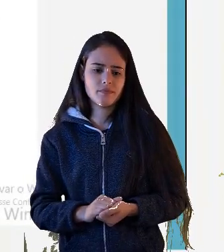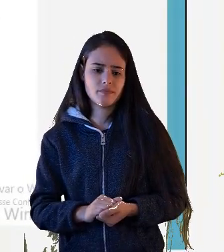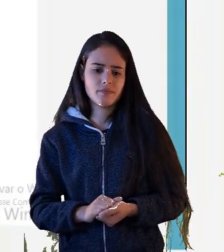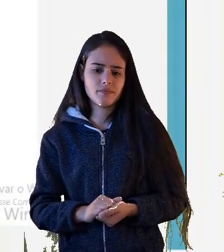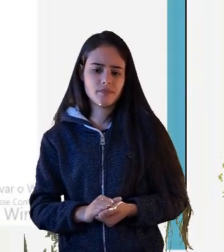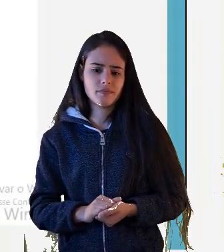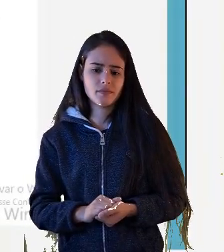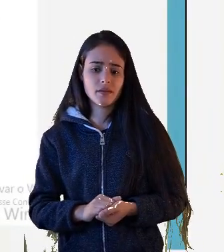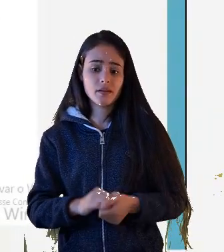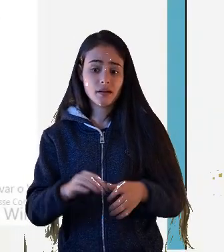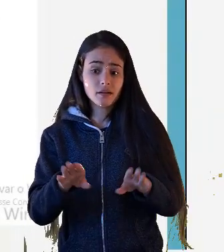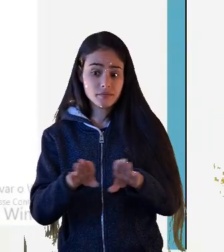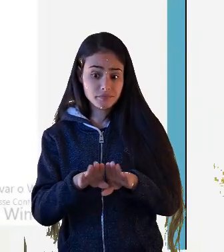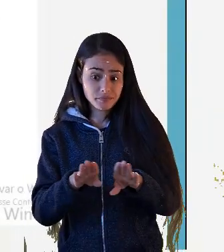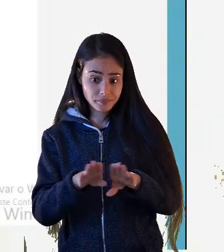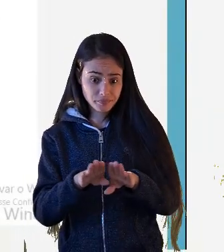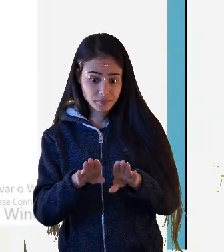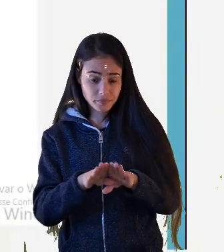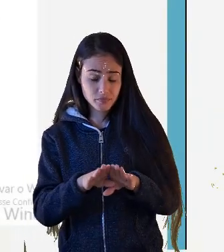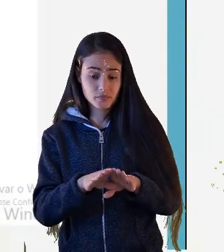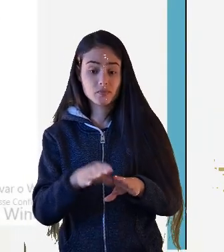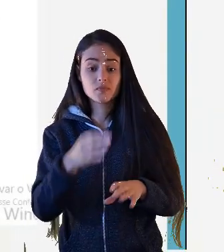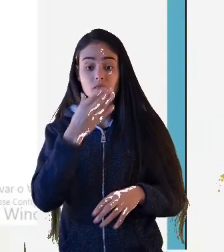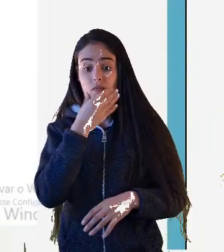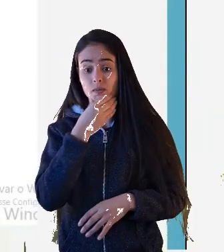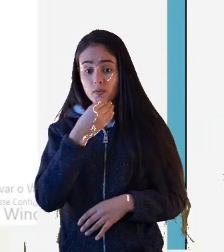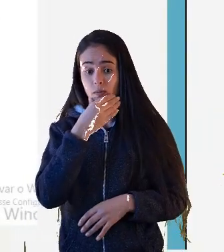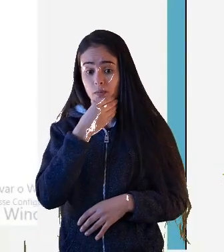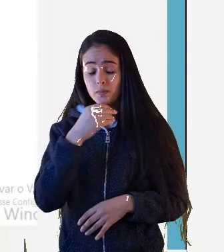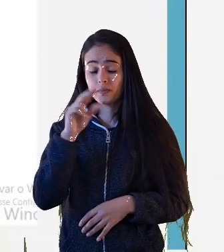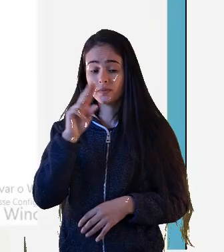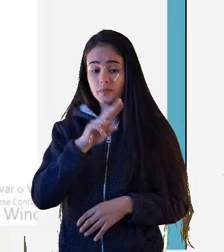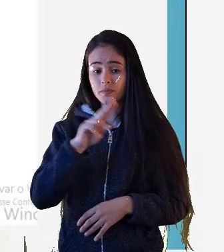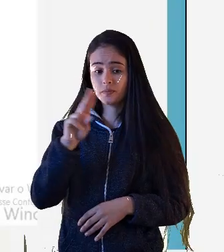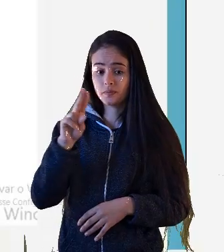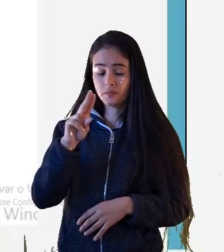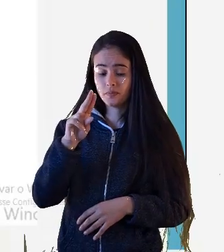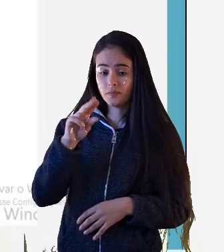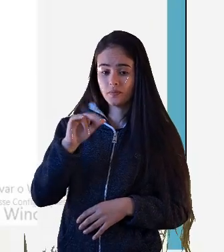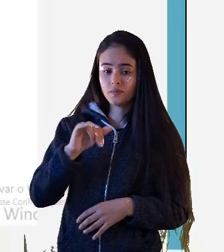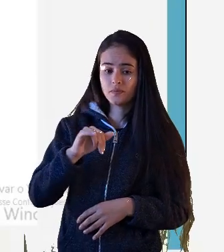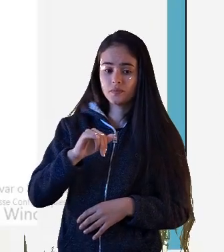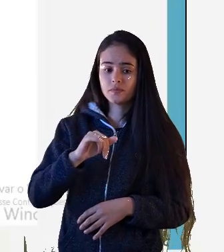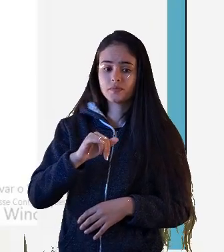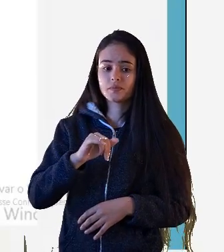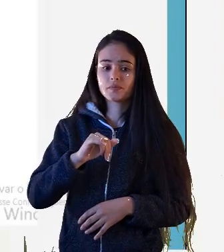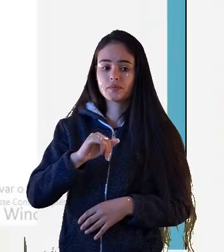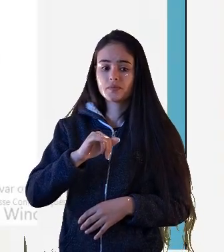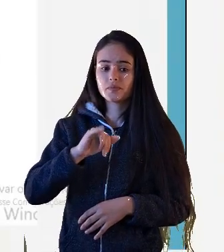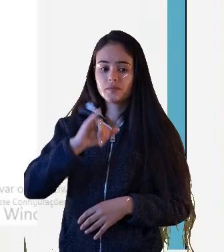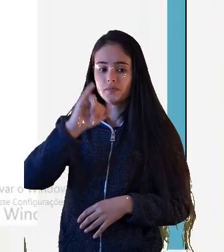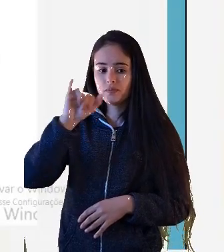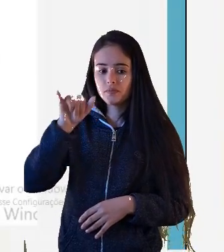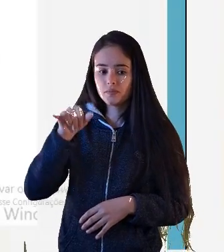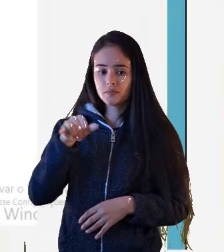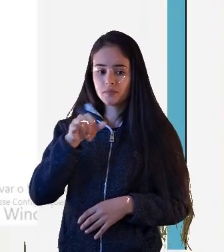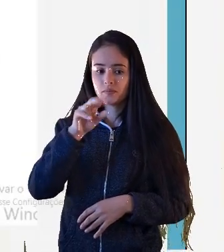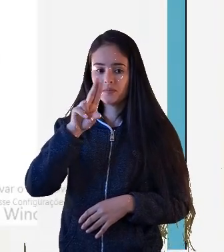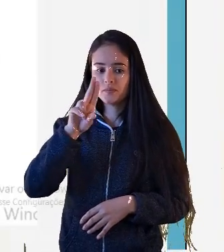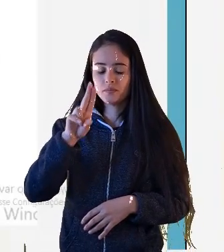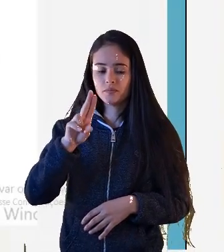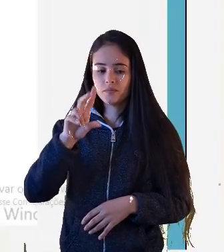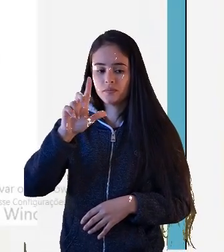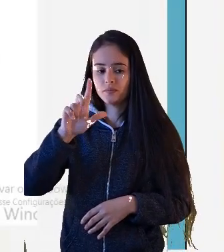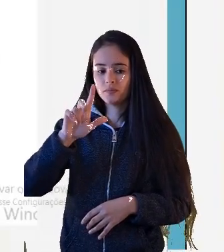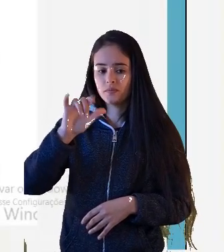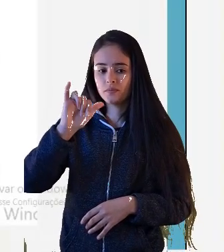charge nesse desenho, né? Essa charge aí, ela é muito usada e eu acho ela excelente para